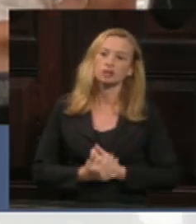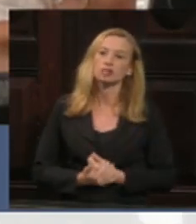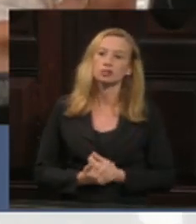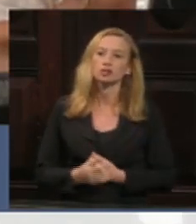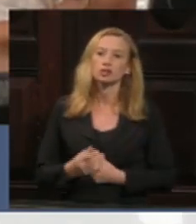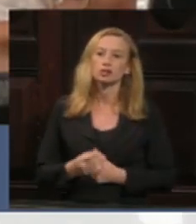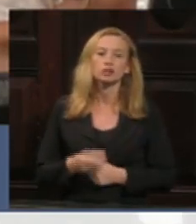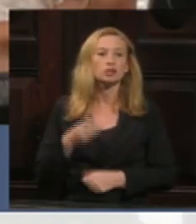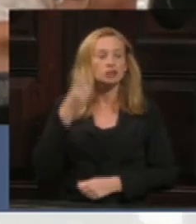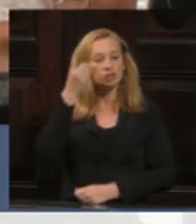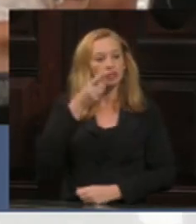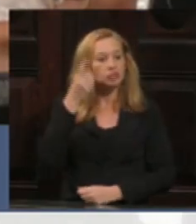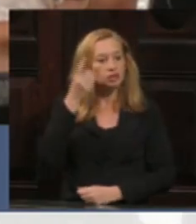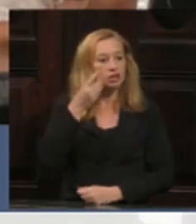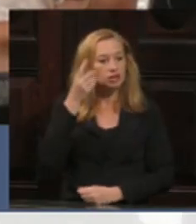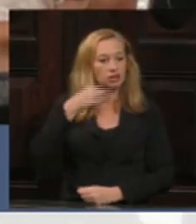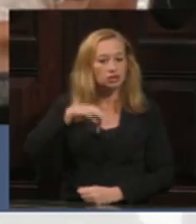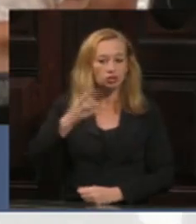Gustavo Schmidt.